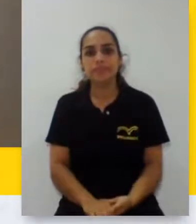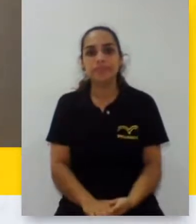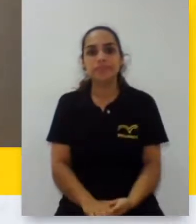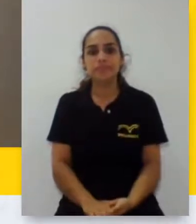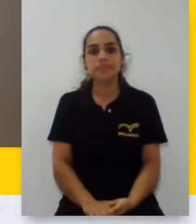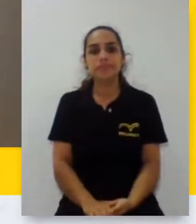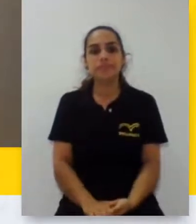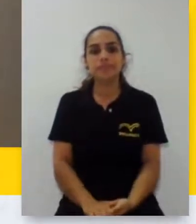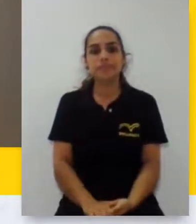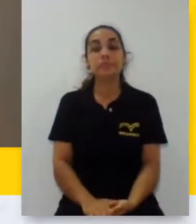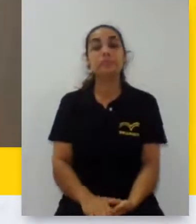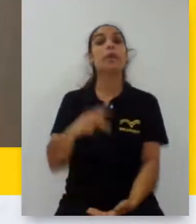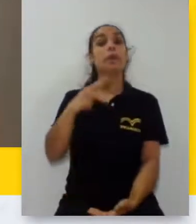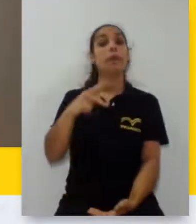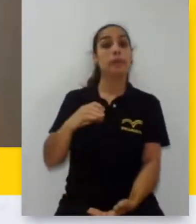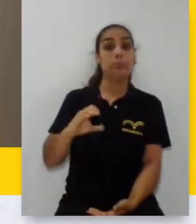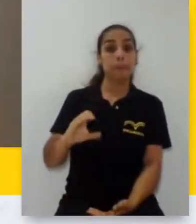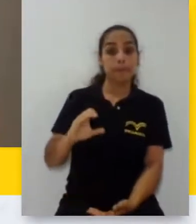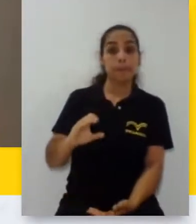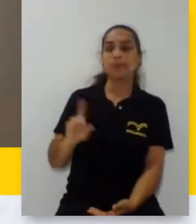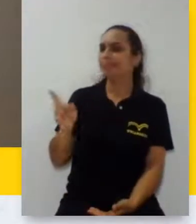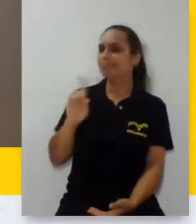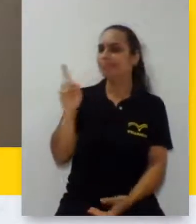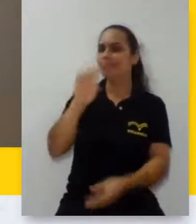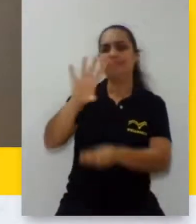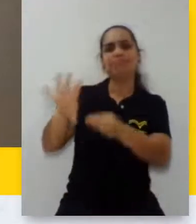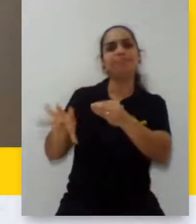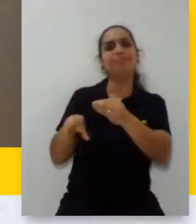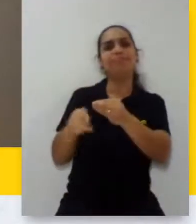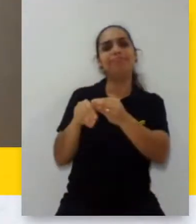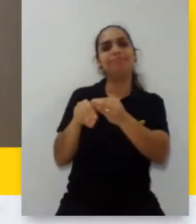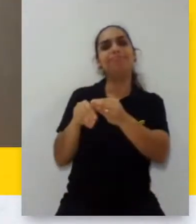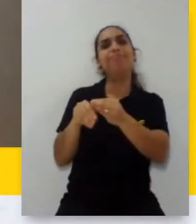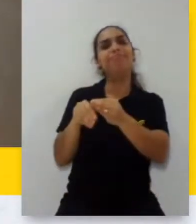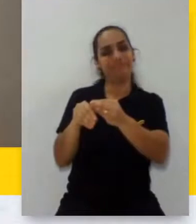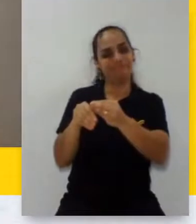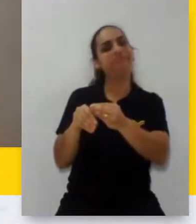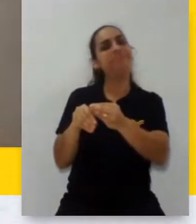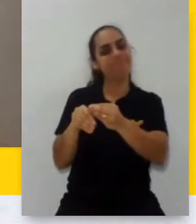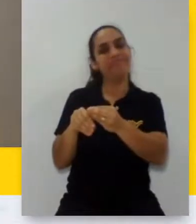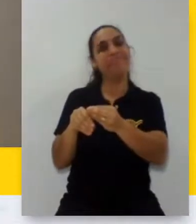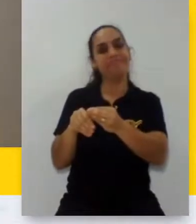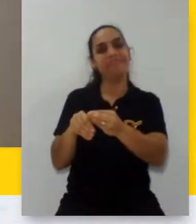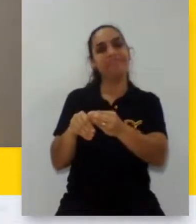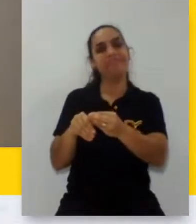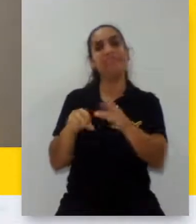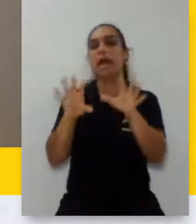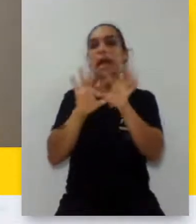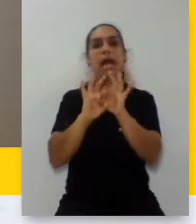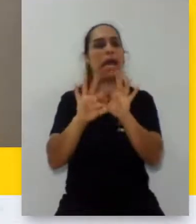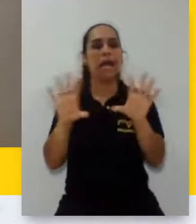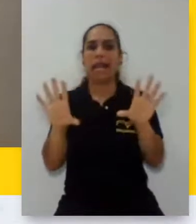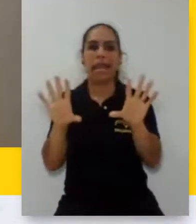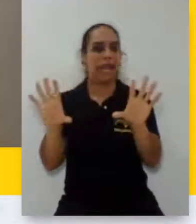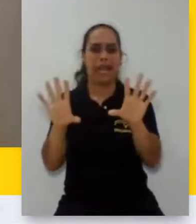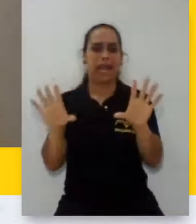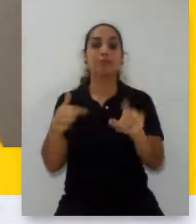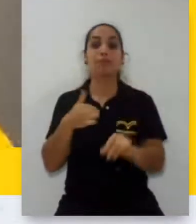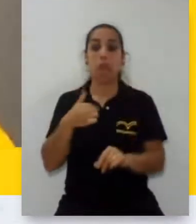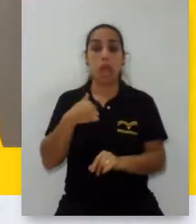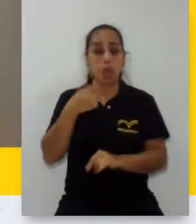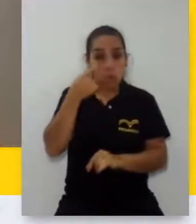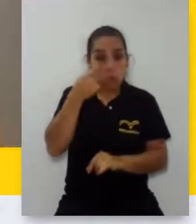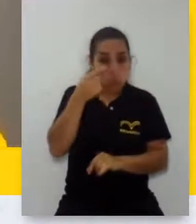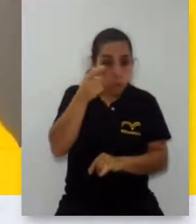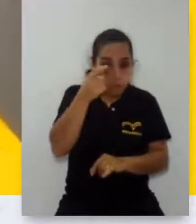Paulo, não apenas vendo os comentários, fique à vontade, estou recebendo aqui as perguntas, né? E